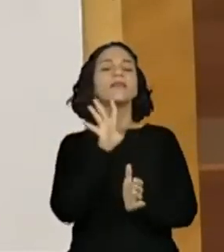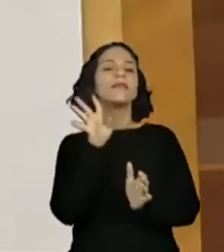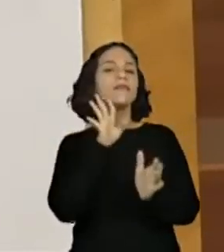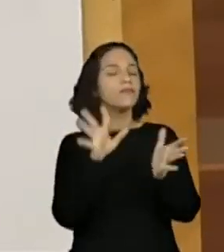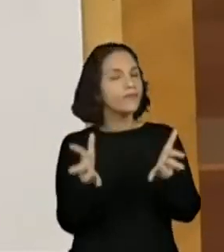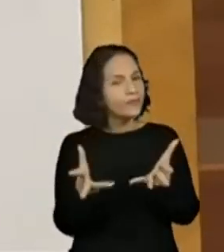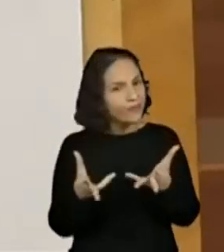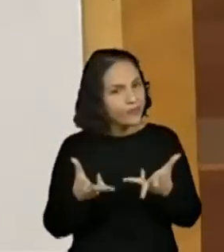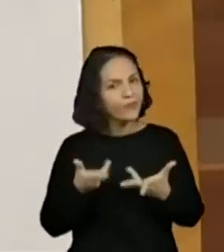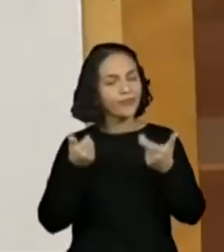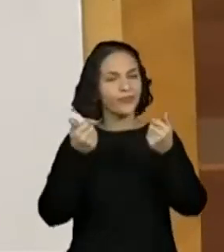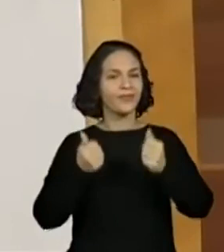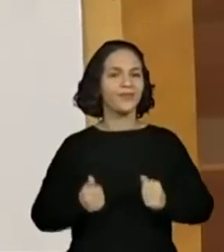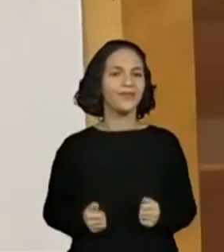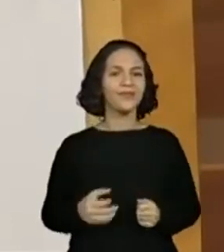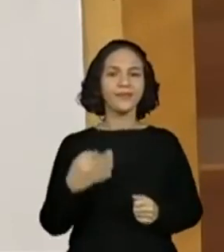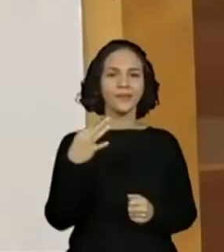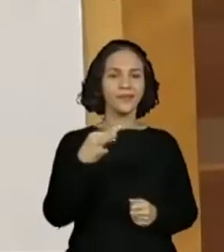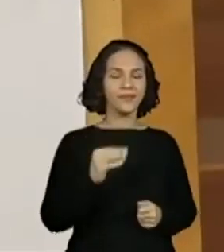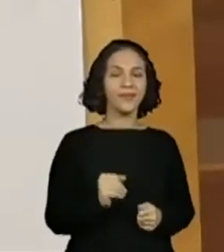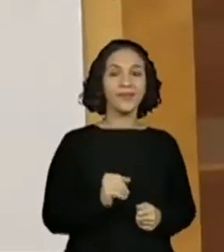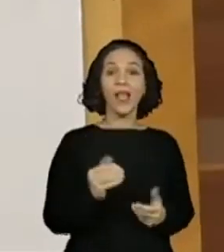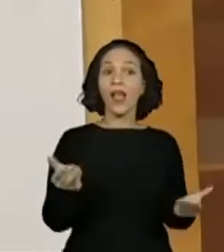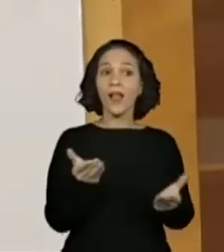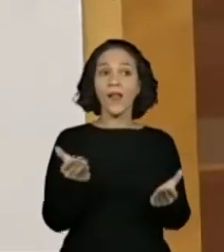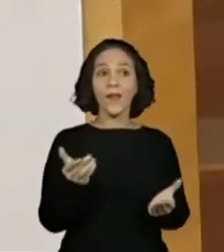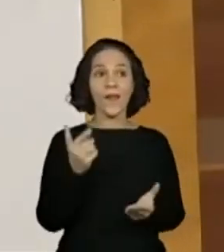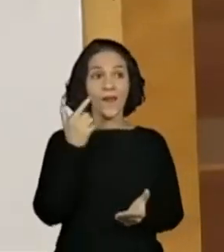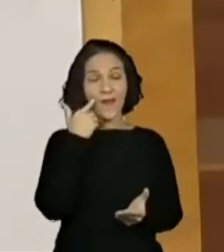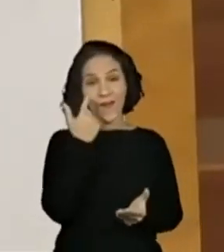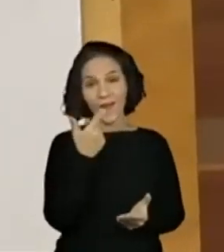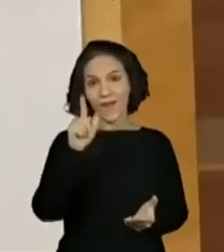muito importante. Isso aí. Agora eu vou pro próximo número, tá bom?